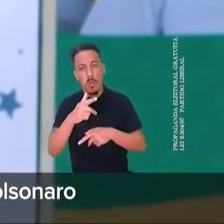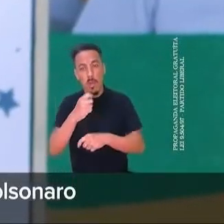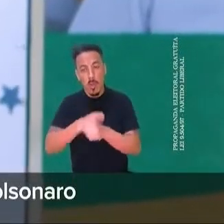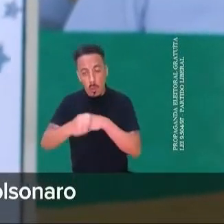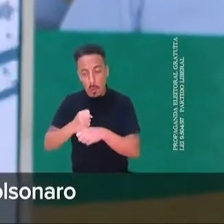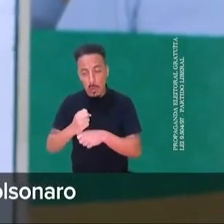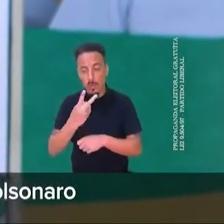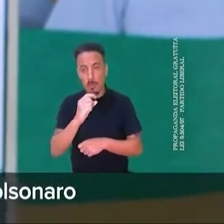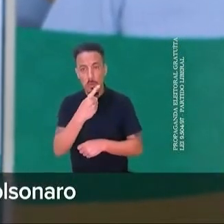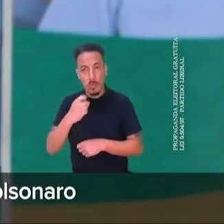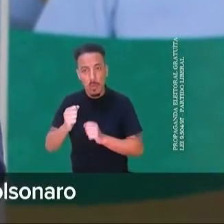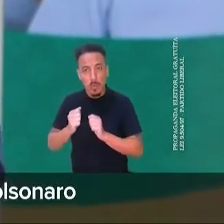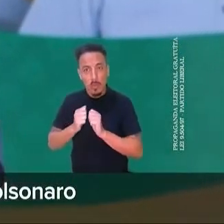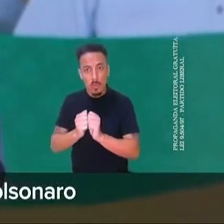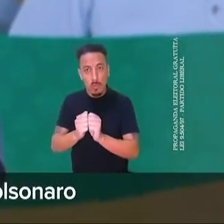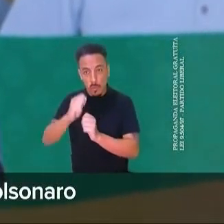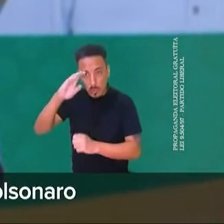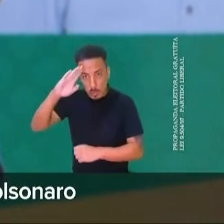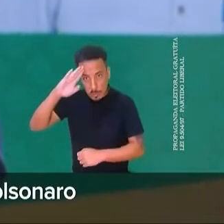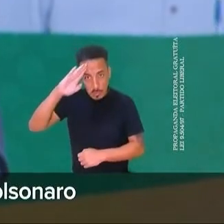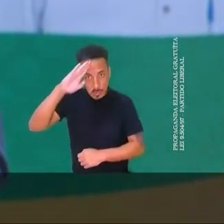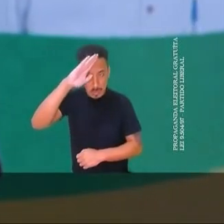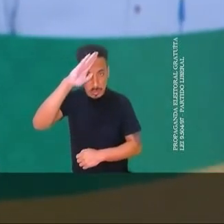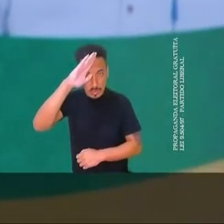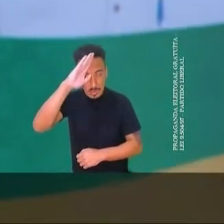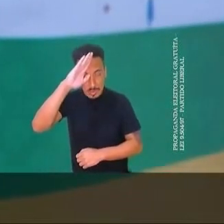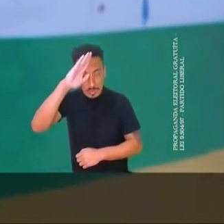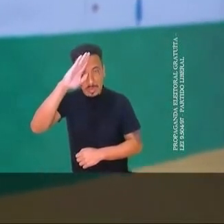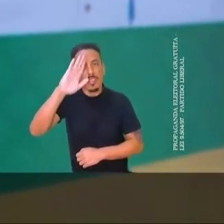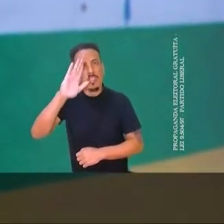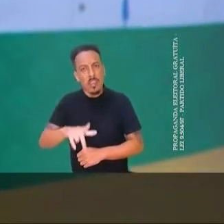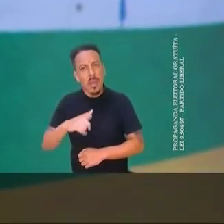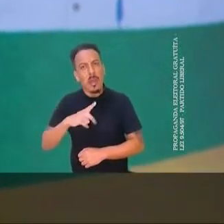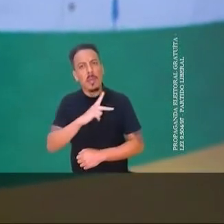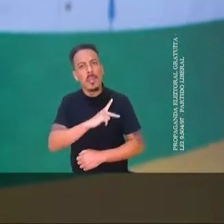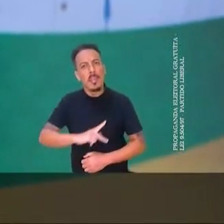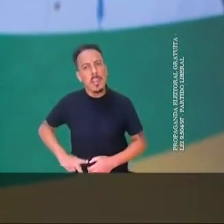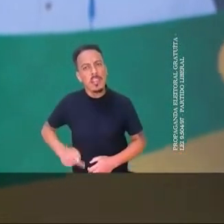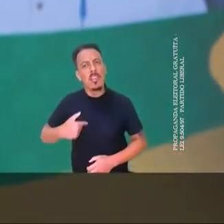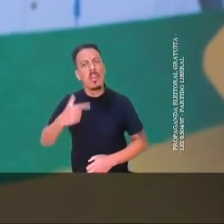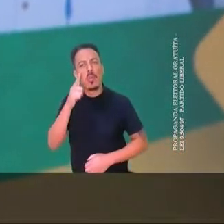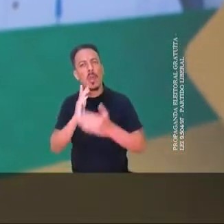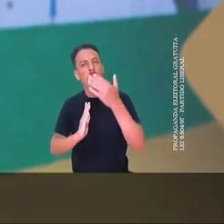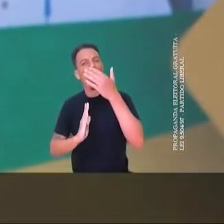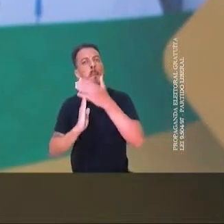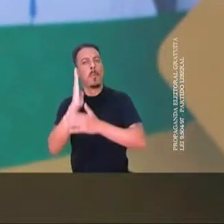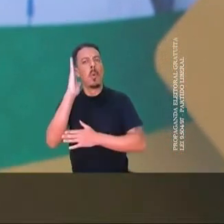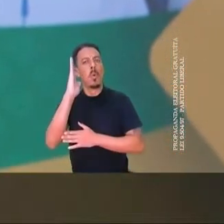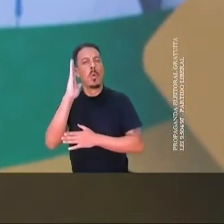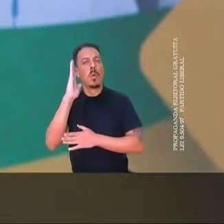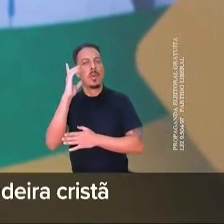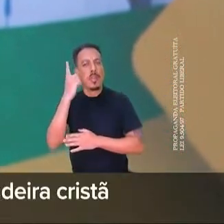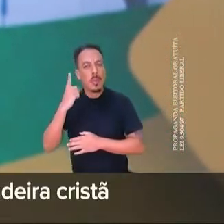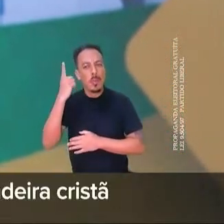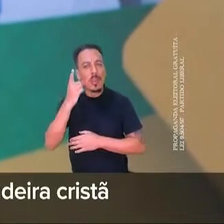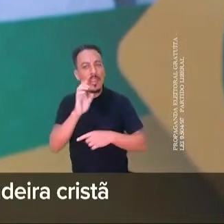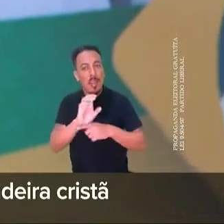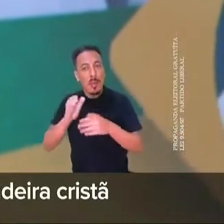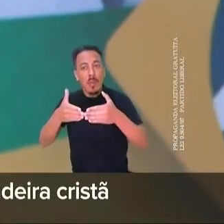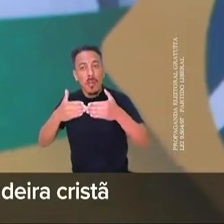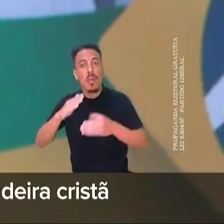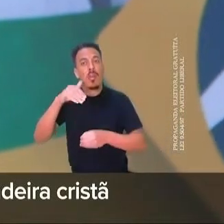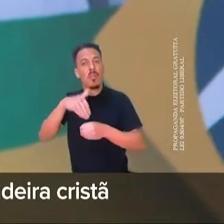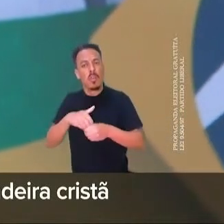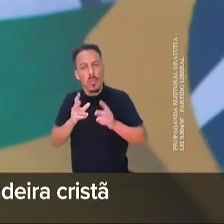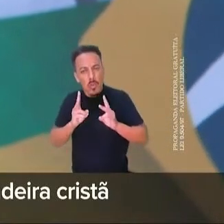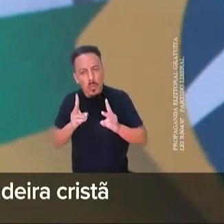2018, ao lado do deputado federal Eduardo Bolsonaro e de Jair Bolsonaro, nosso presidente, fui eleito deputado estadual. Preciso do seu